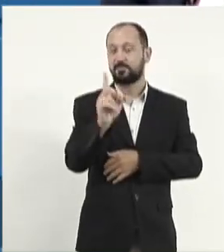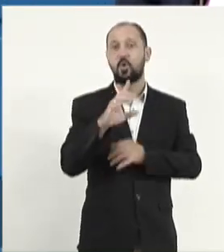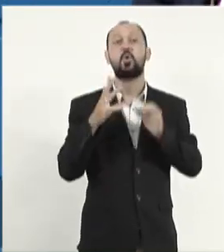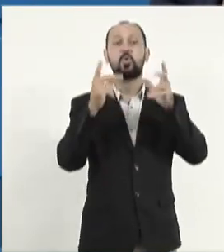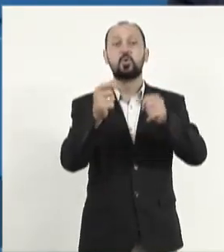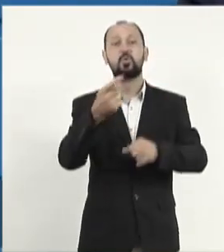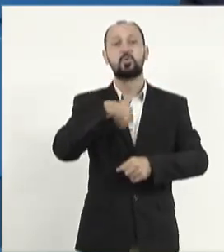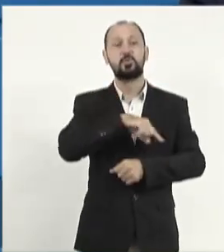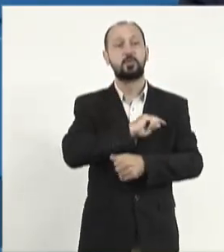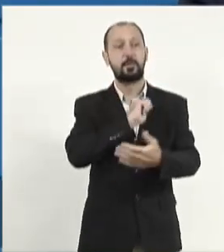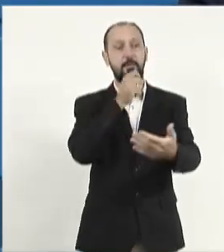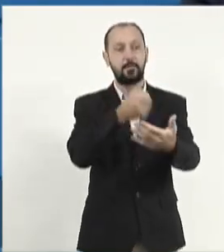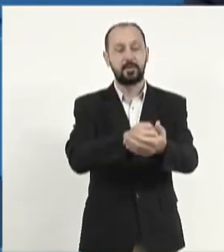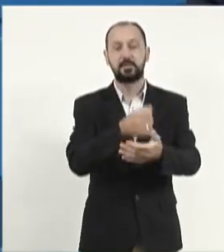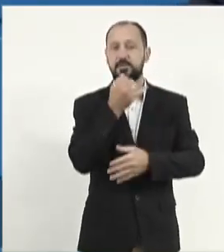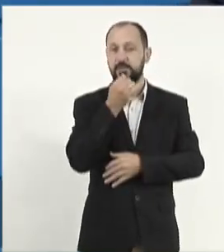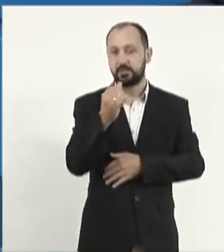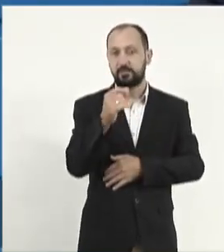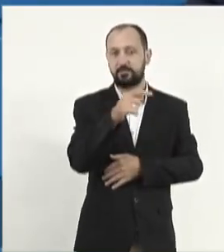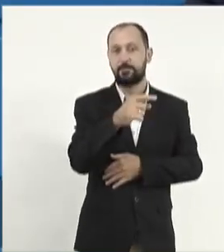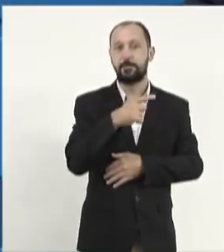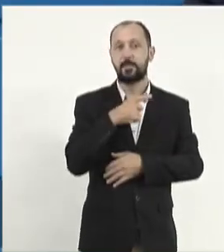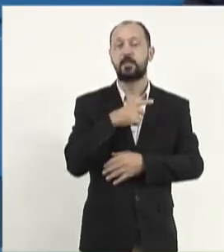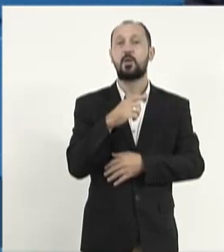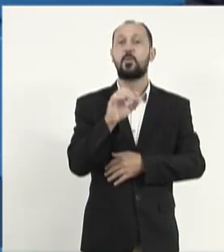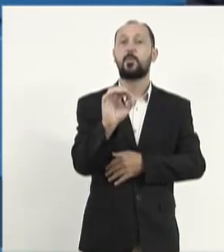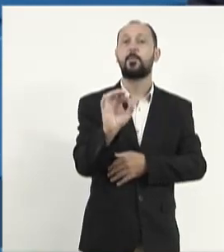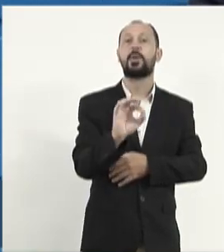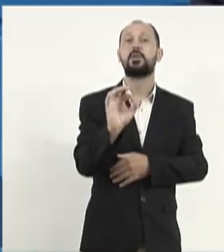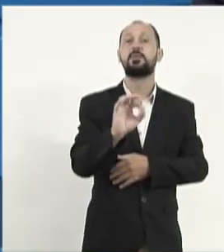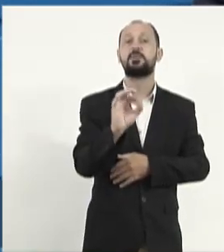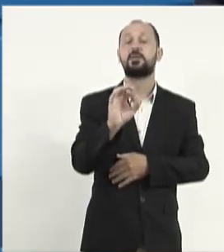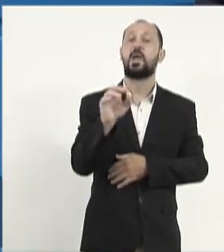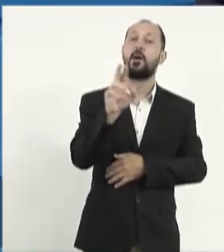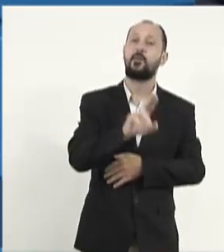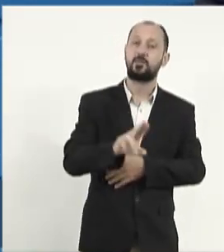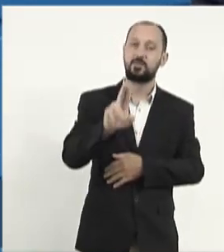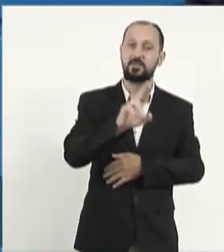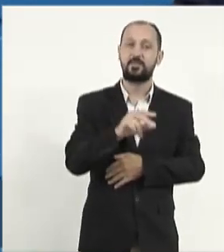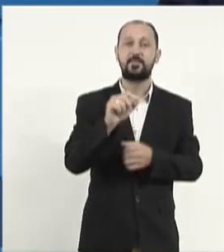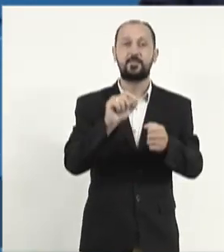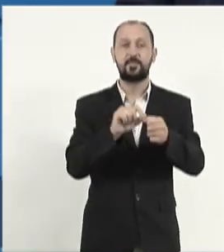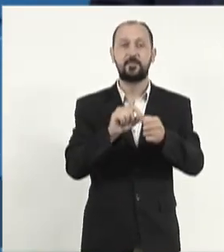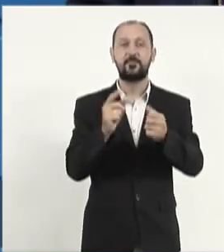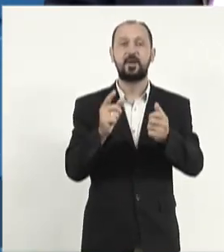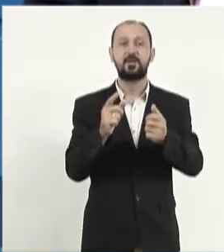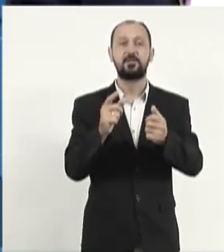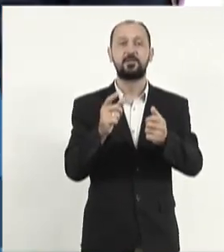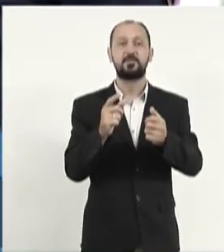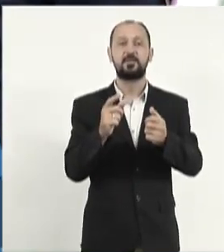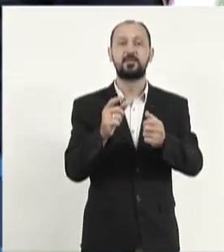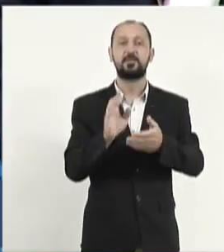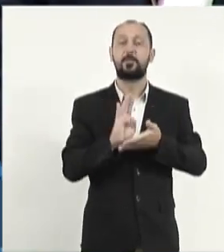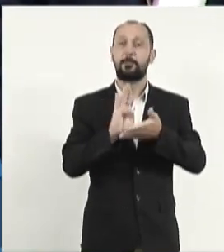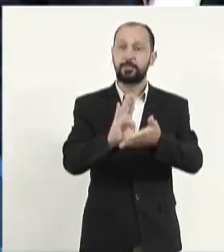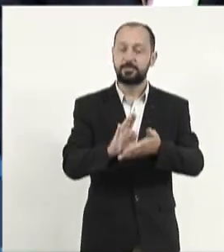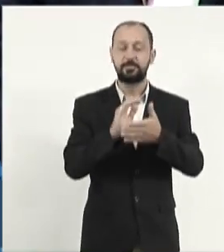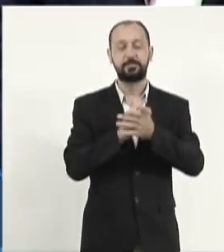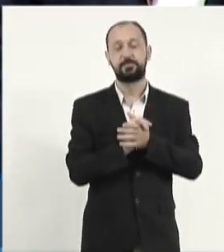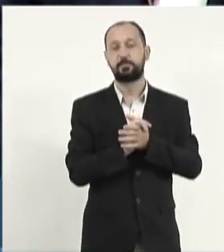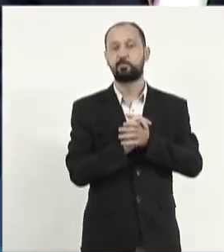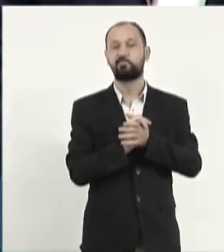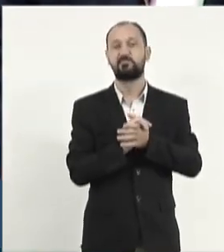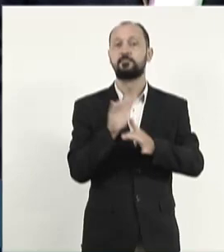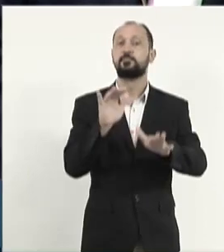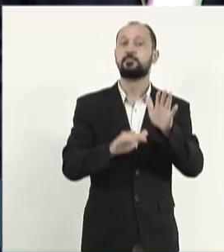nós pagamos a energia elétrica e tem um percentual que é utilizado para fazer esse tipo de benefício, né? Às